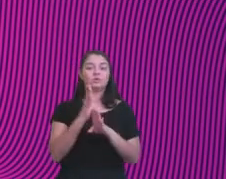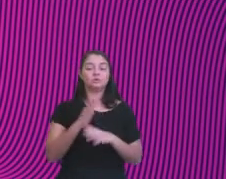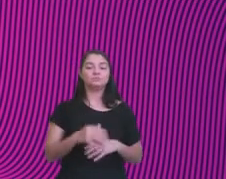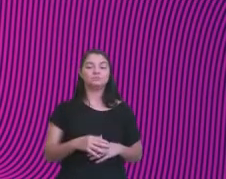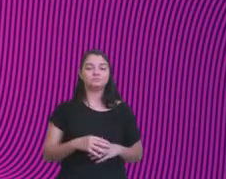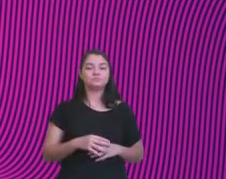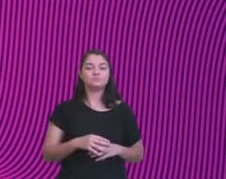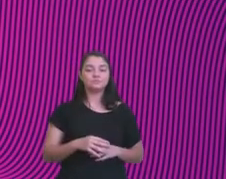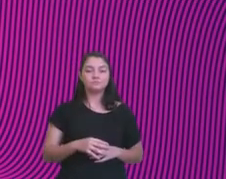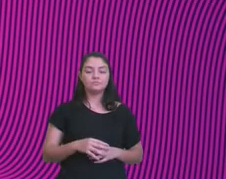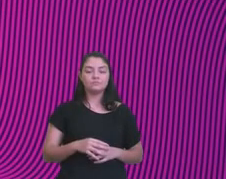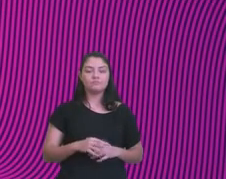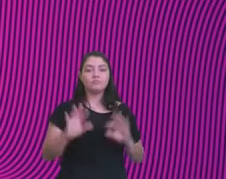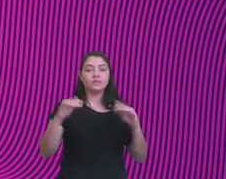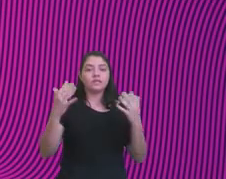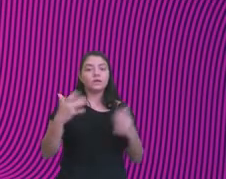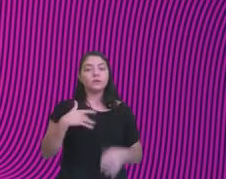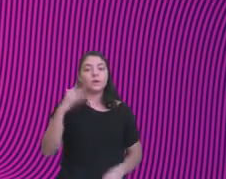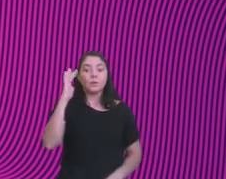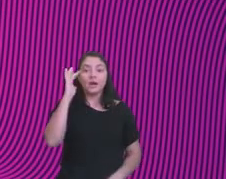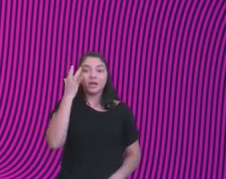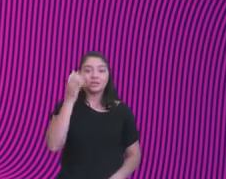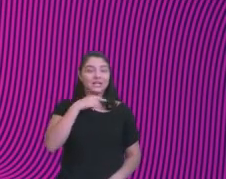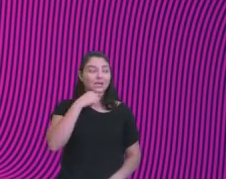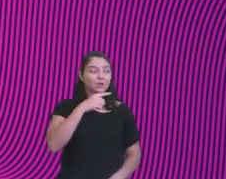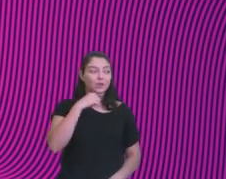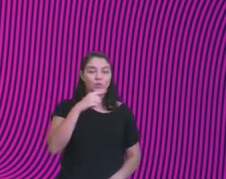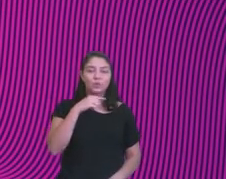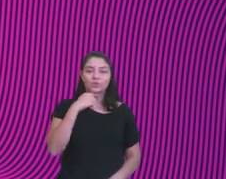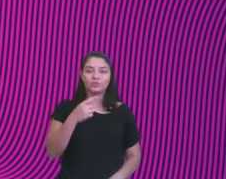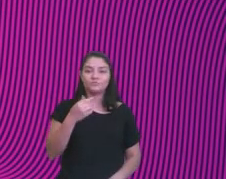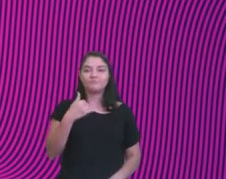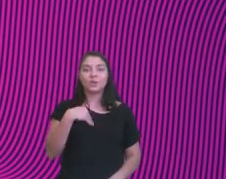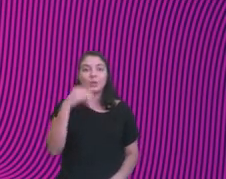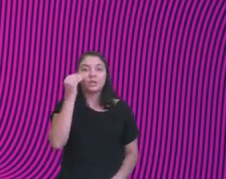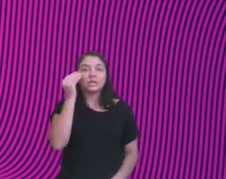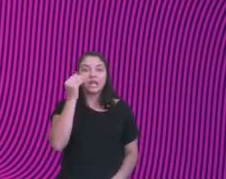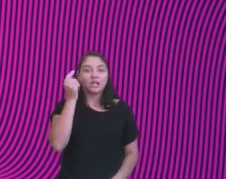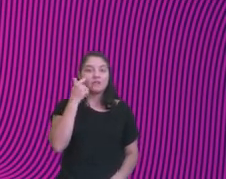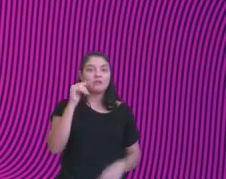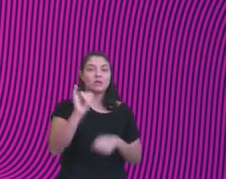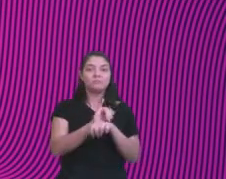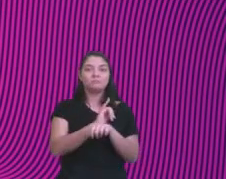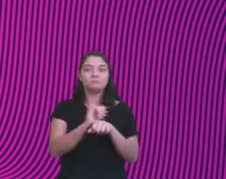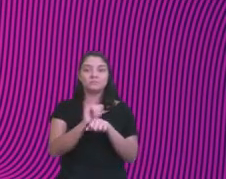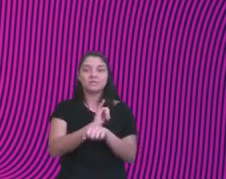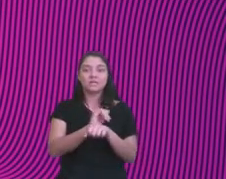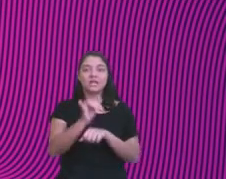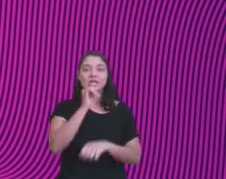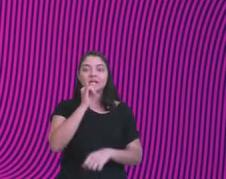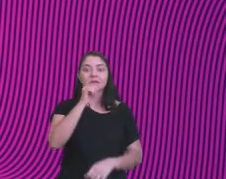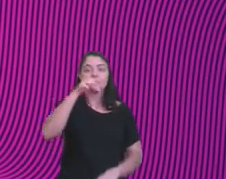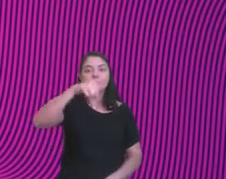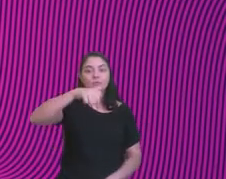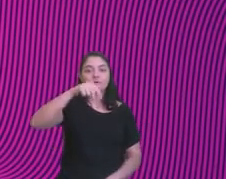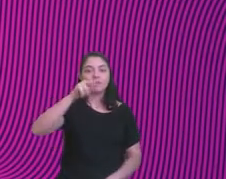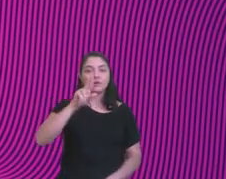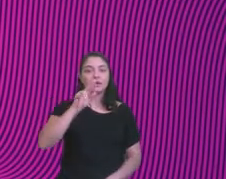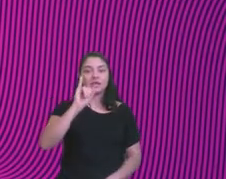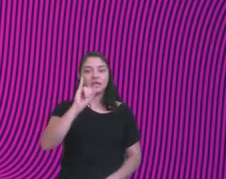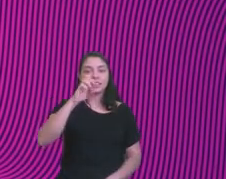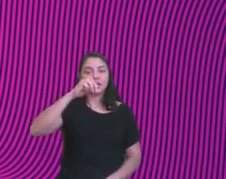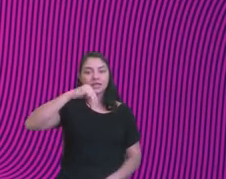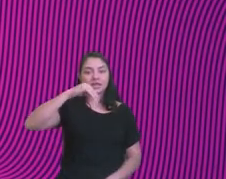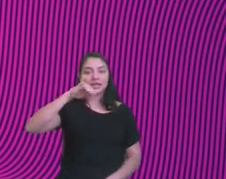que é a dúvida. Eu tentaria fazer algum esquema no sentido de adiar um pouco a quimioterapia para ver se ele não vai ter...